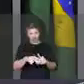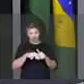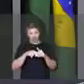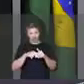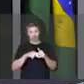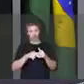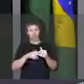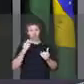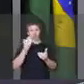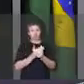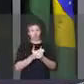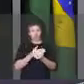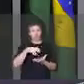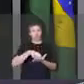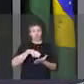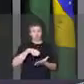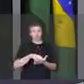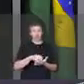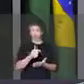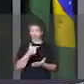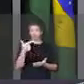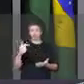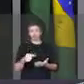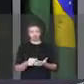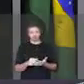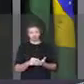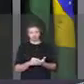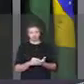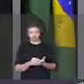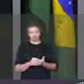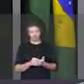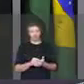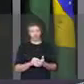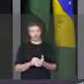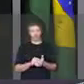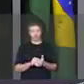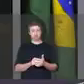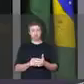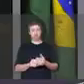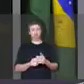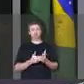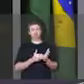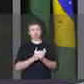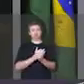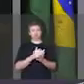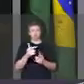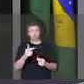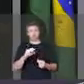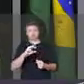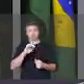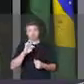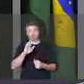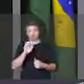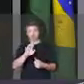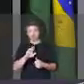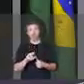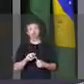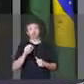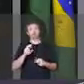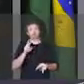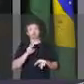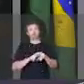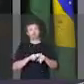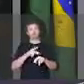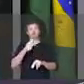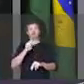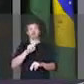previsão no rol das cautelares diversas da prisão. O descumprimento de medida cautelar poderá ensejar a prisão